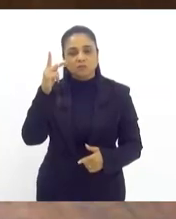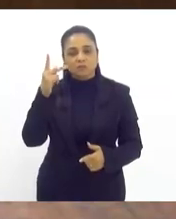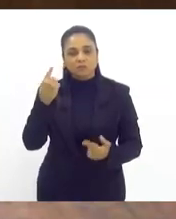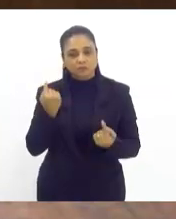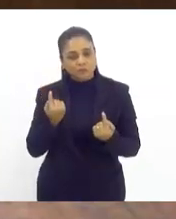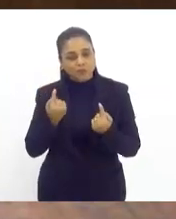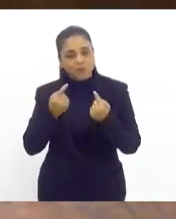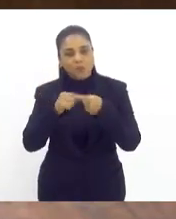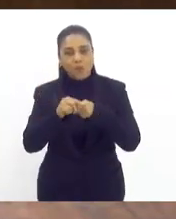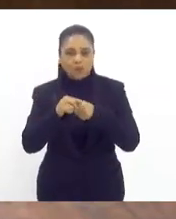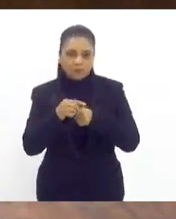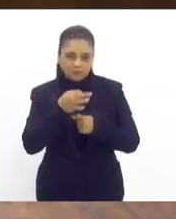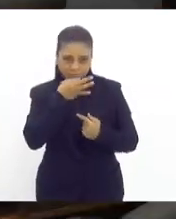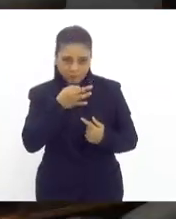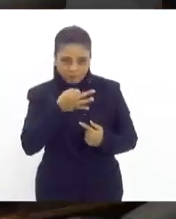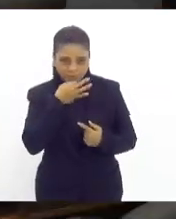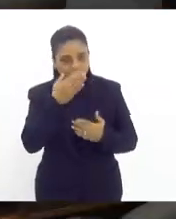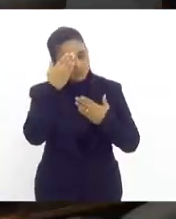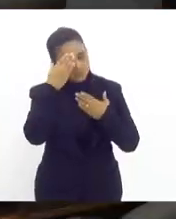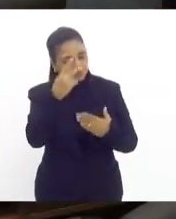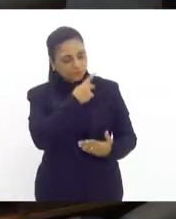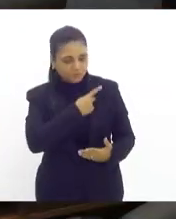muito obrigada Presidente